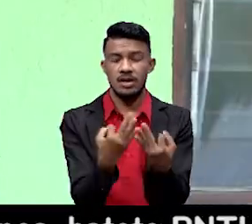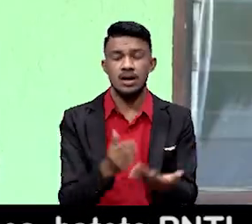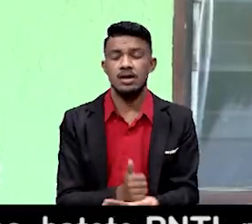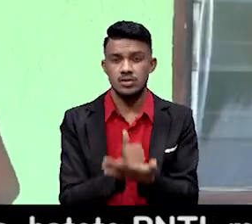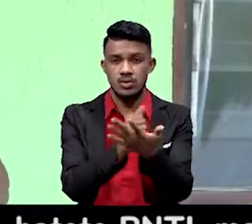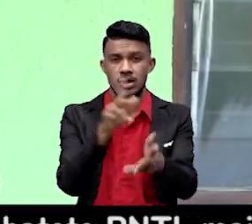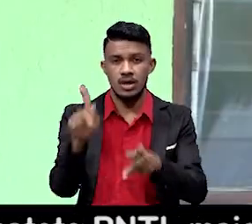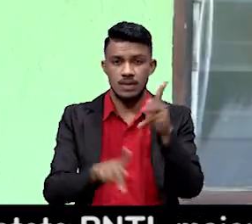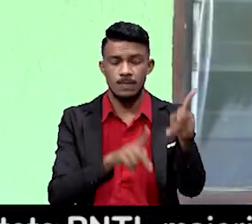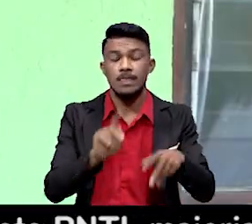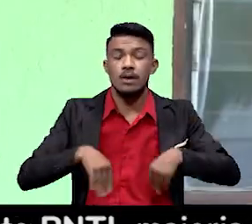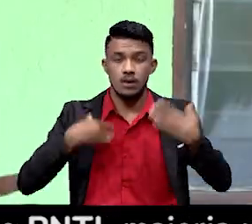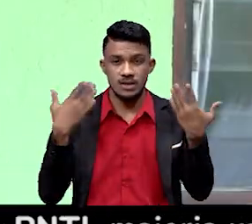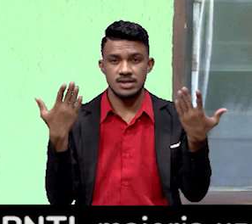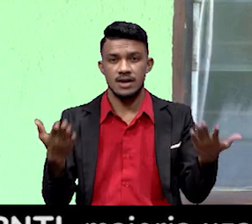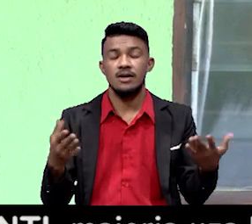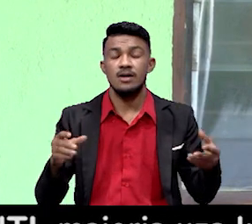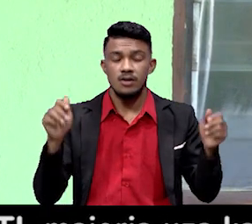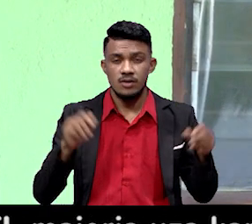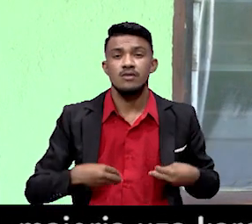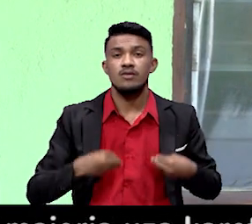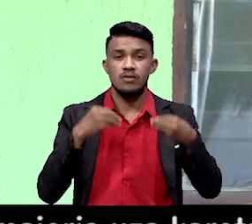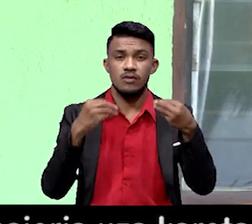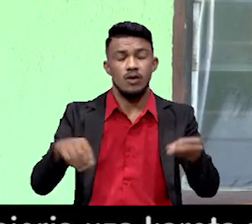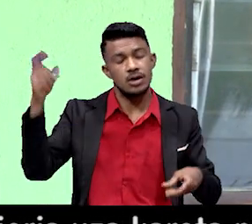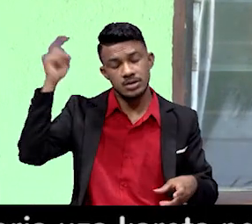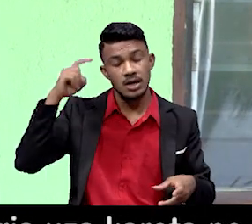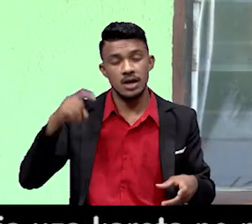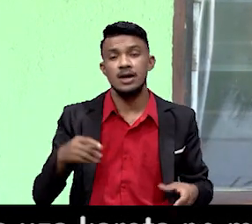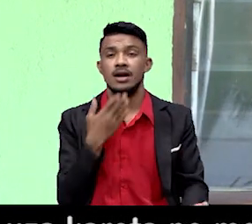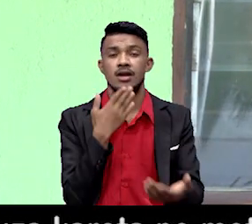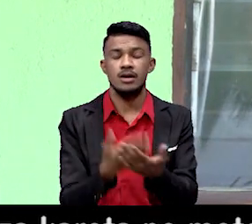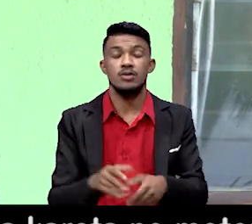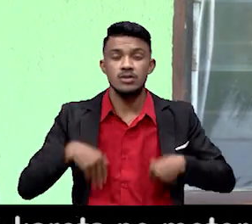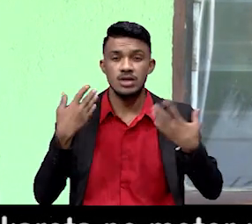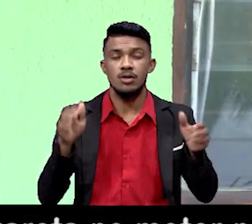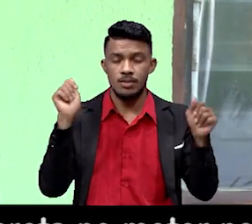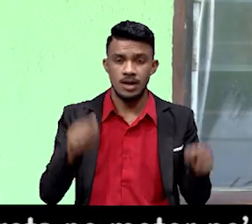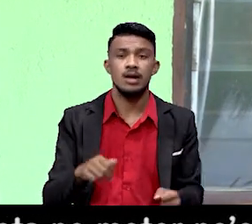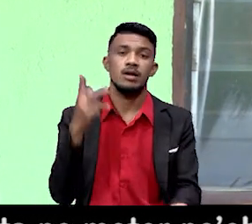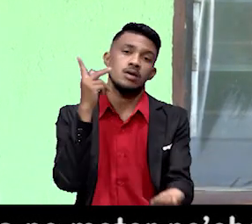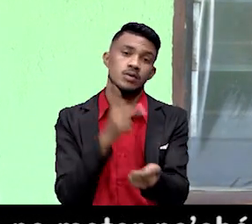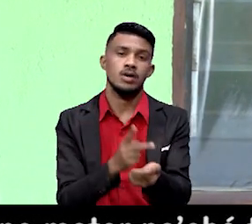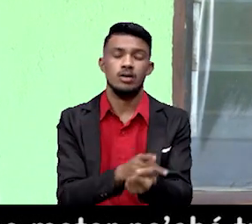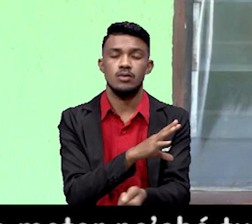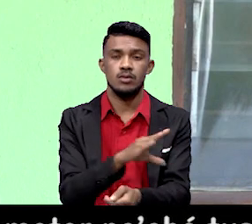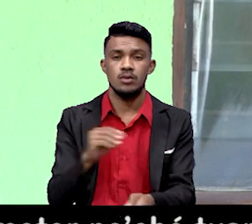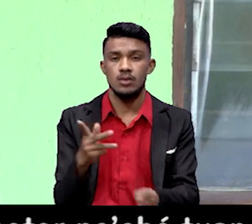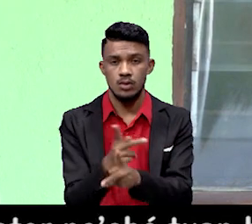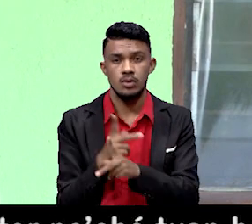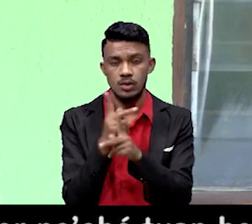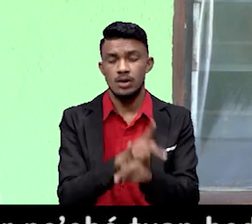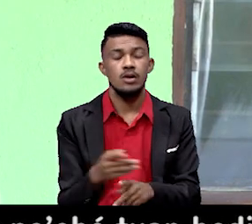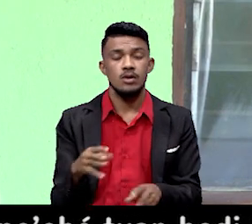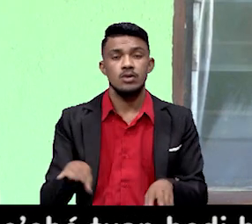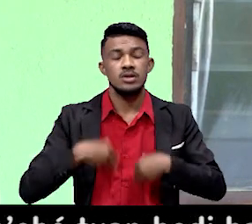hodi a oisa lolo fo capacitação dia kliu tamba sira oisa atu atende oisa atu be lori comunidade